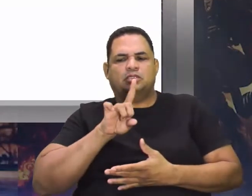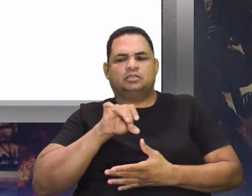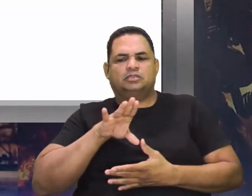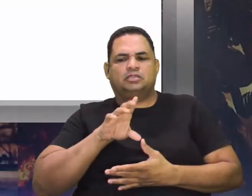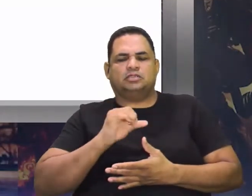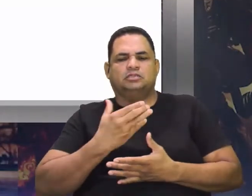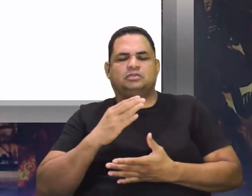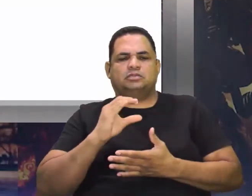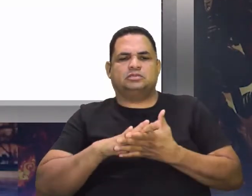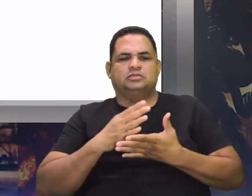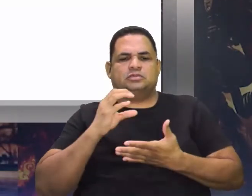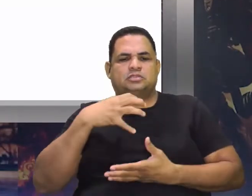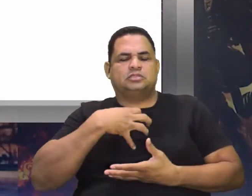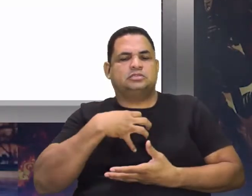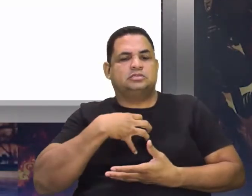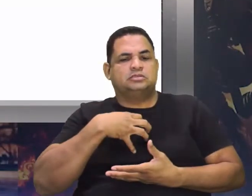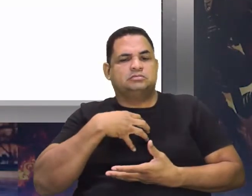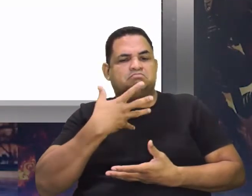dos seus instintos,